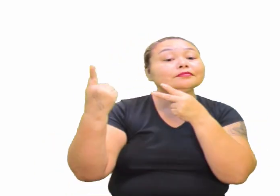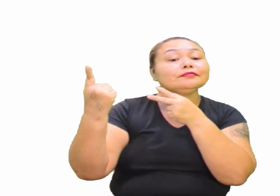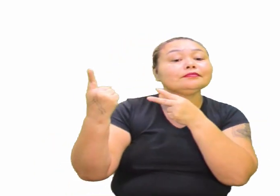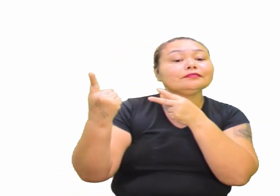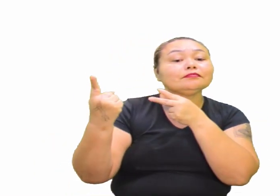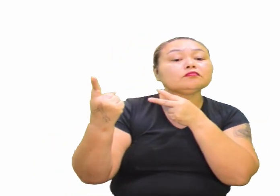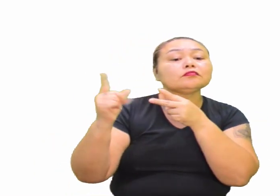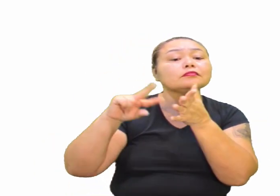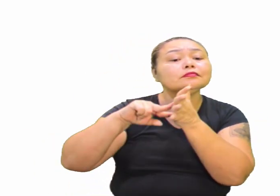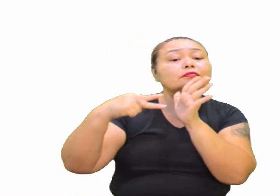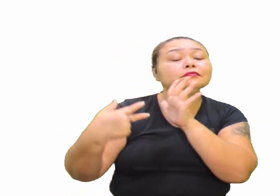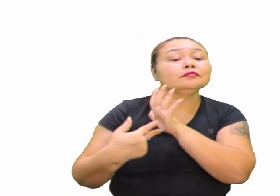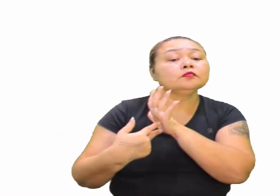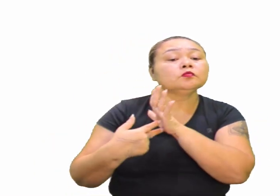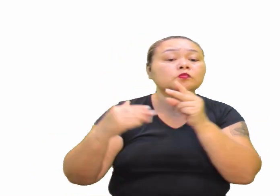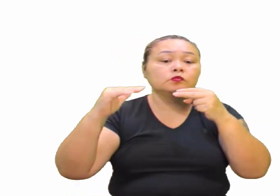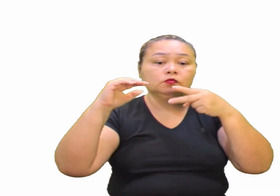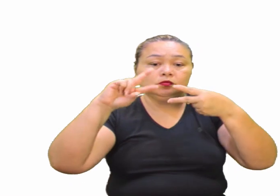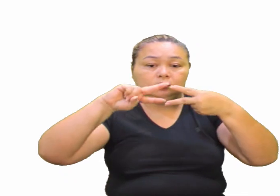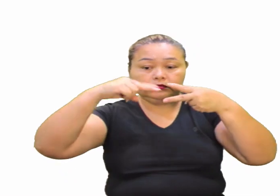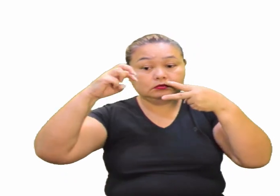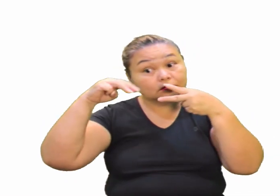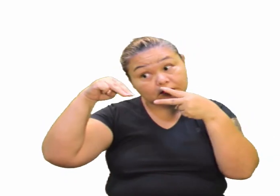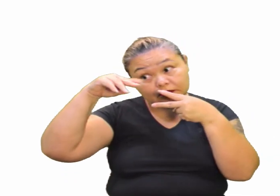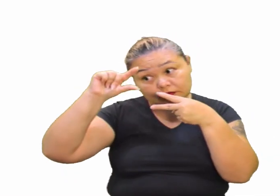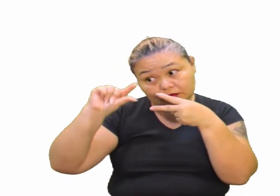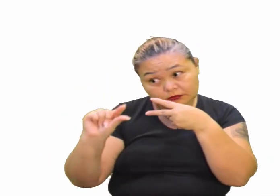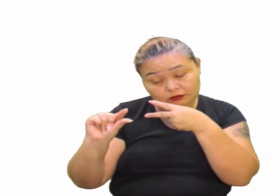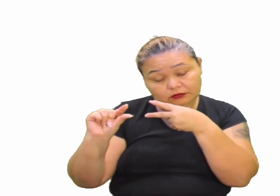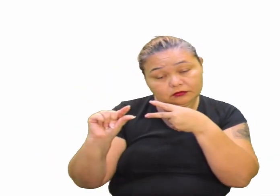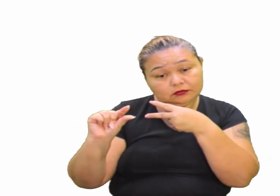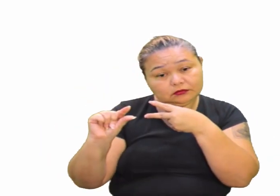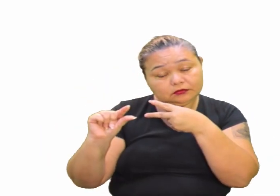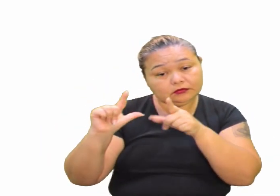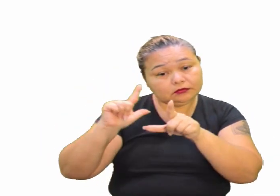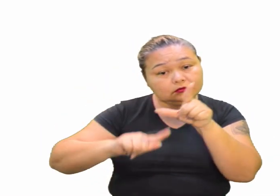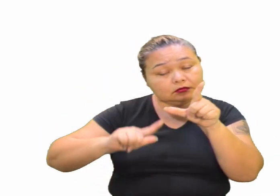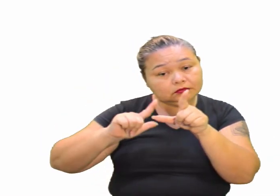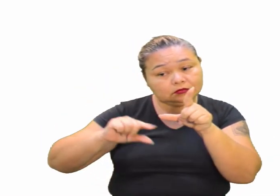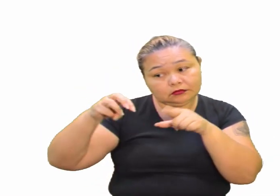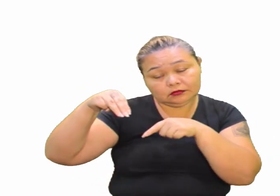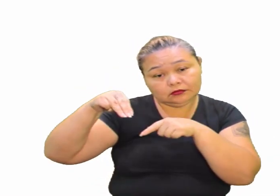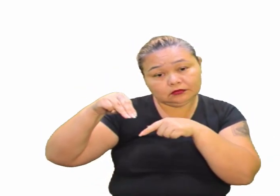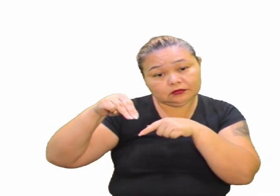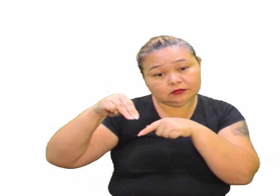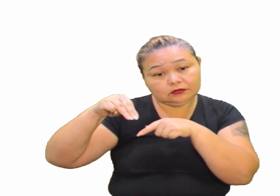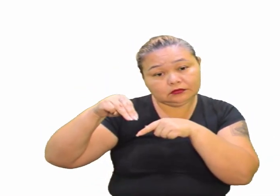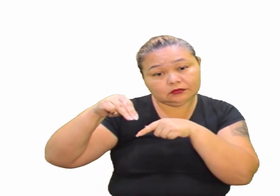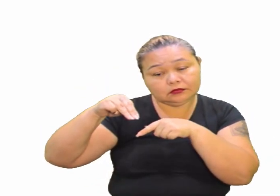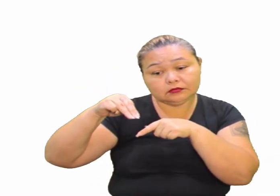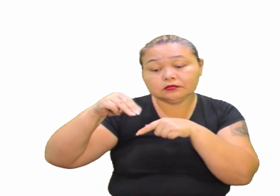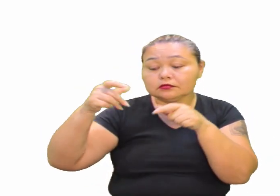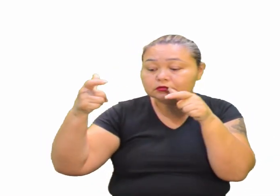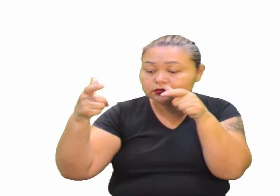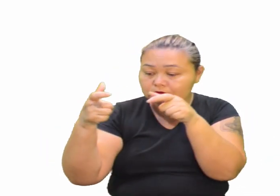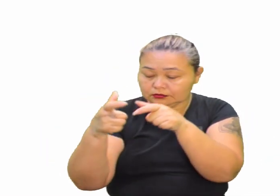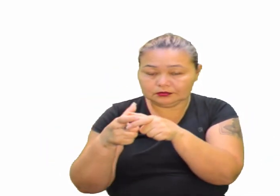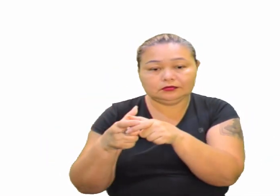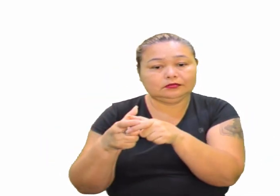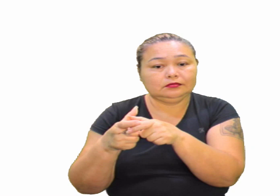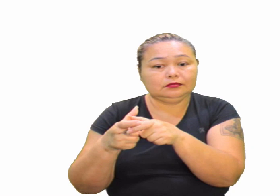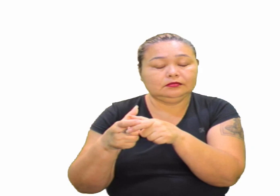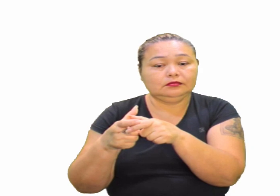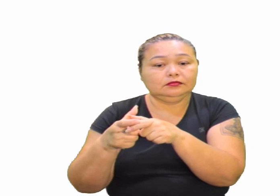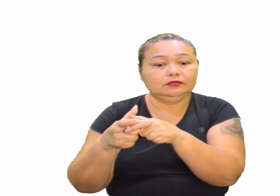Pessoal, o que significa M minúsculo? Que se expressa em menor